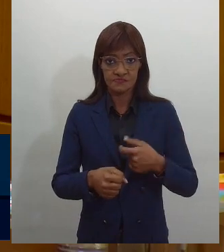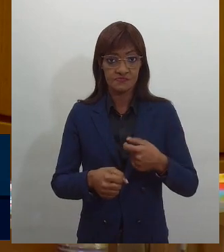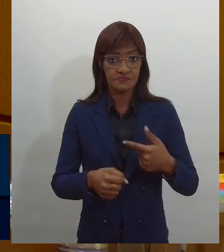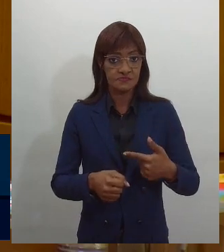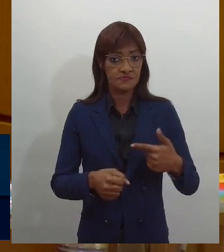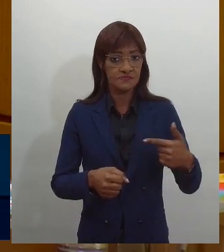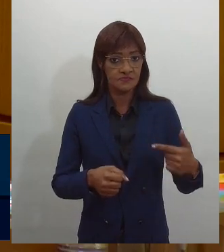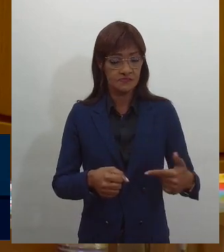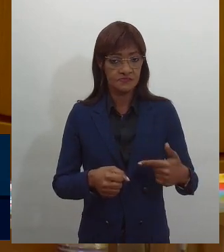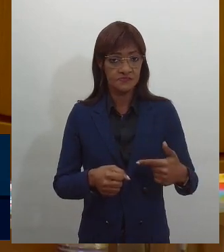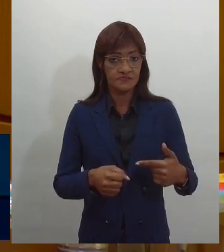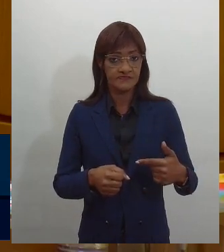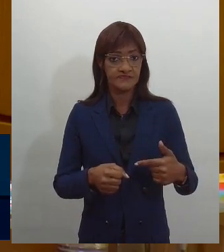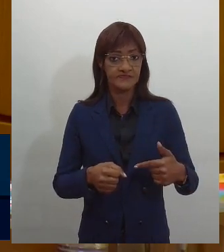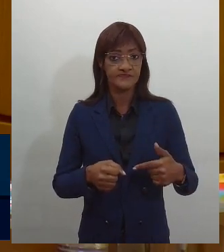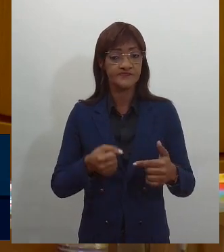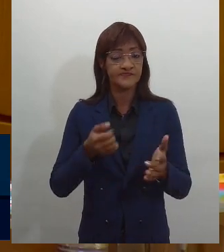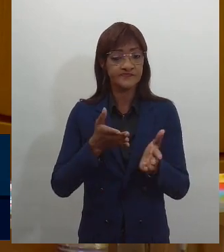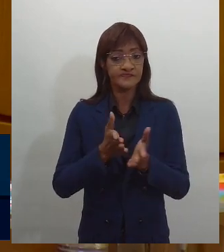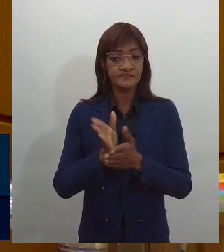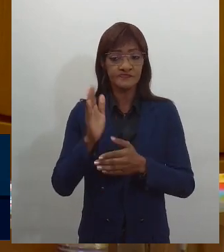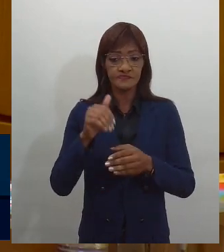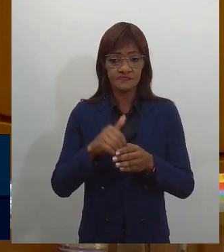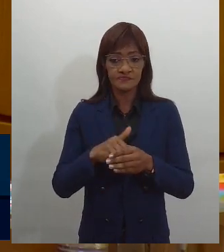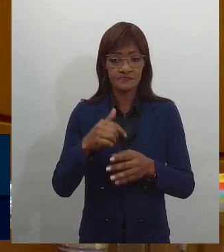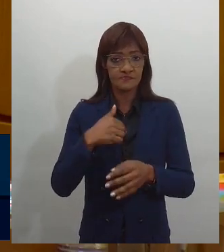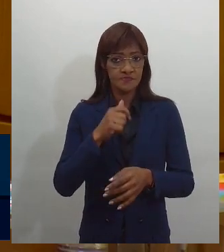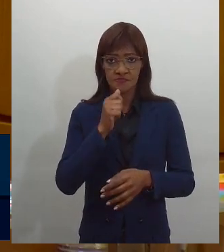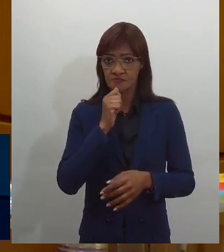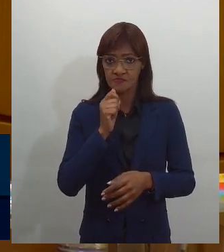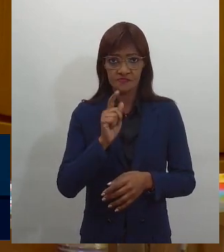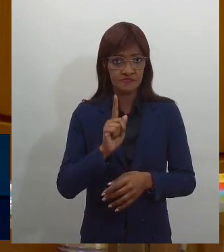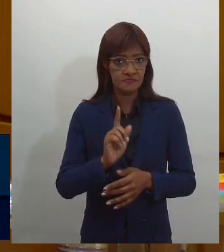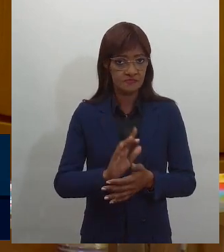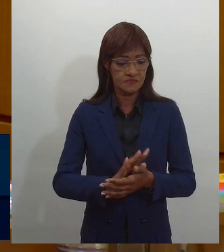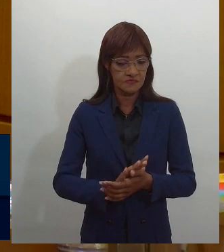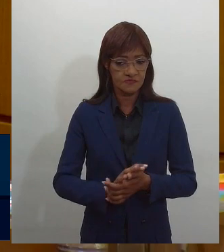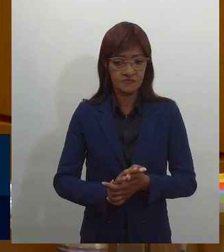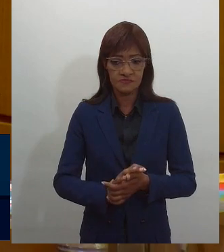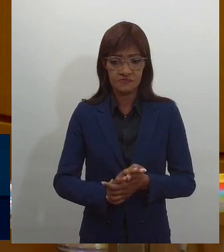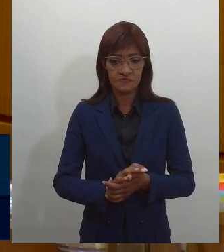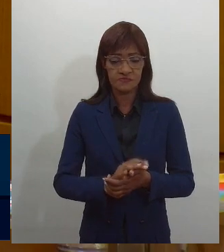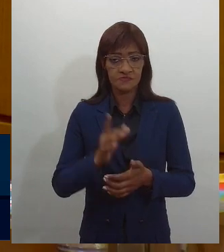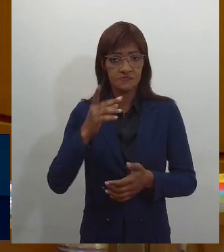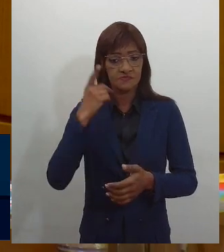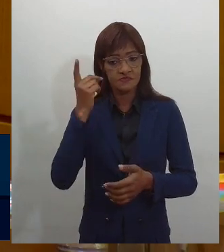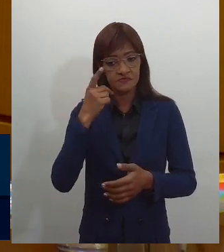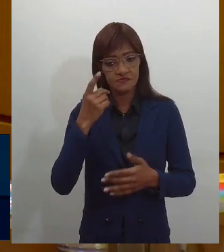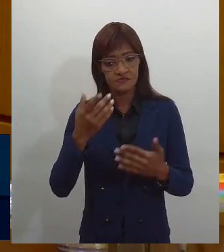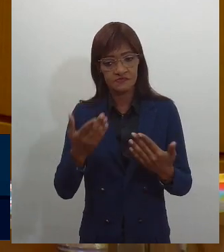casa, eu ainda não estava, né, presente como deputada, a Lei